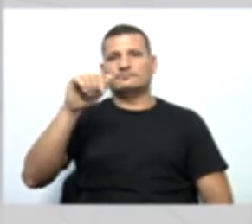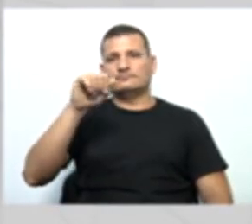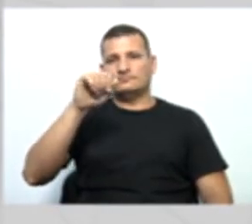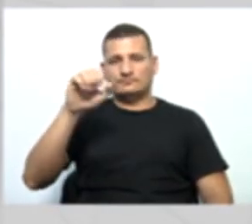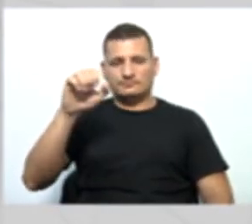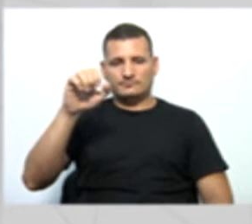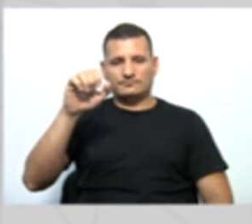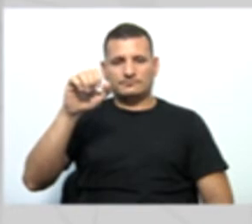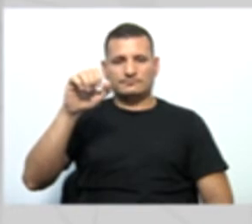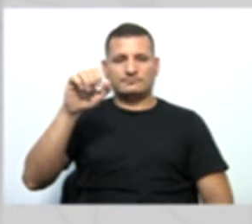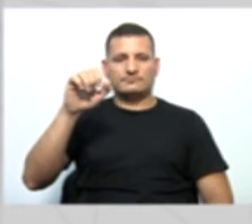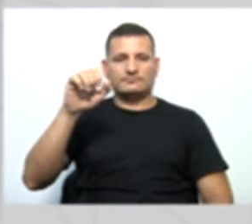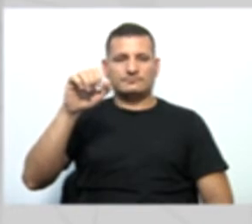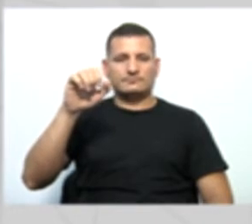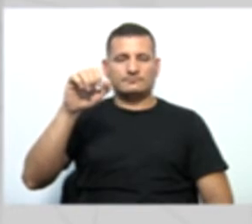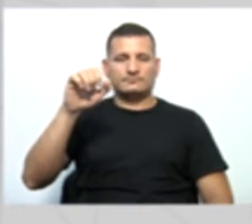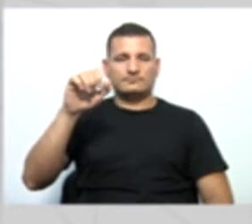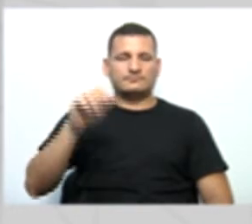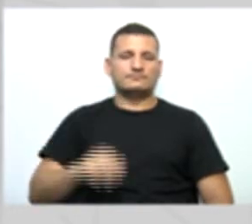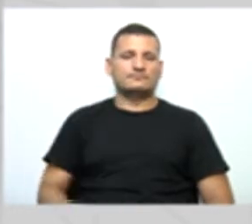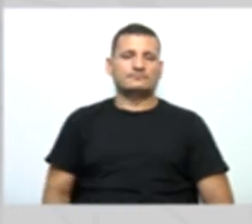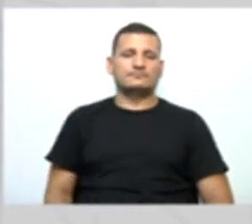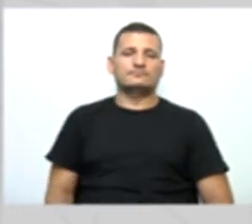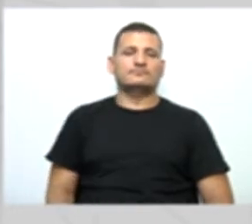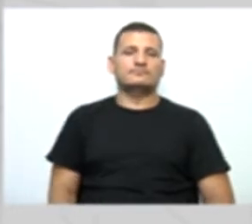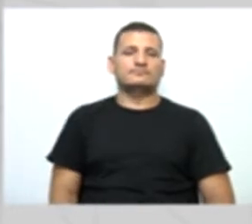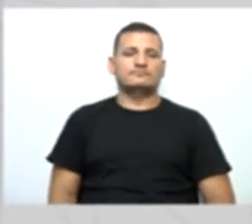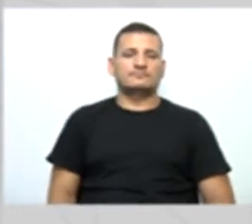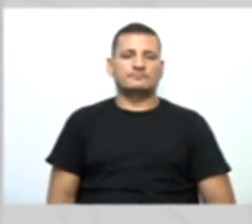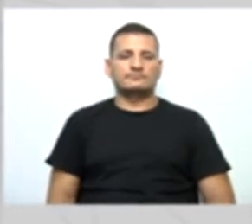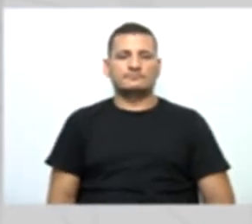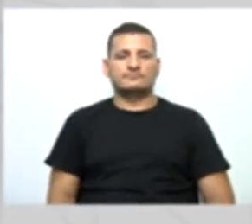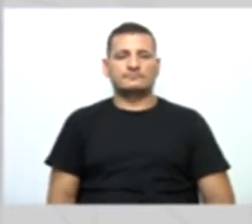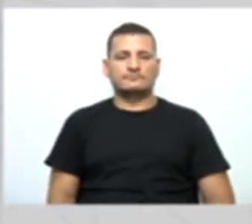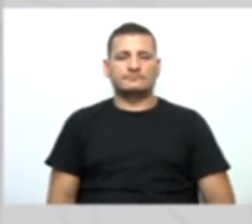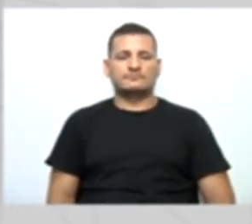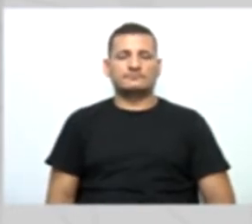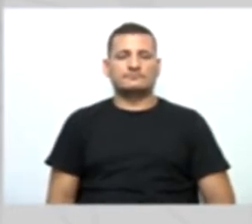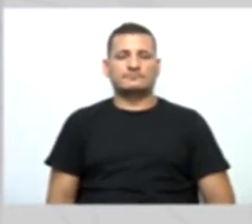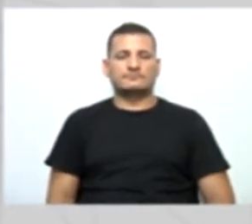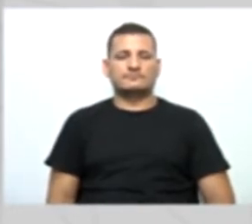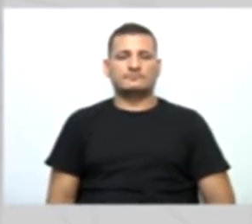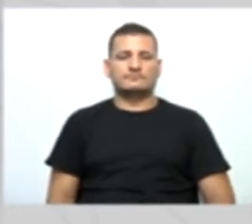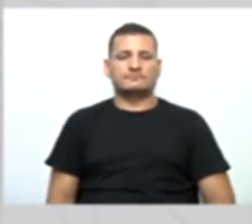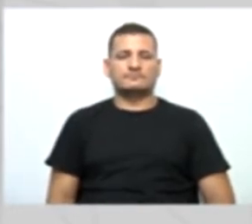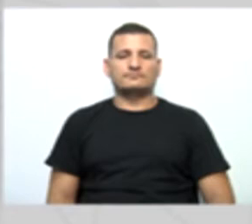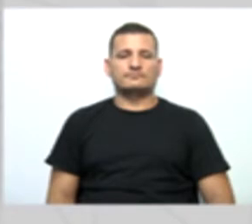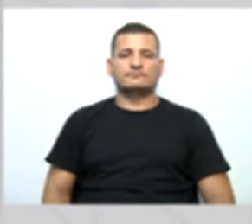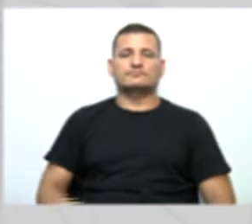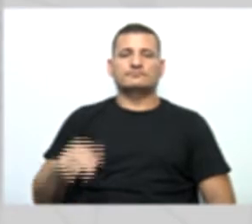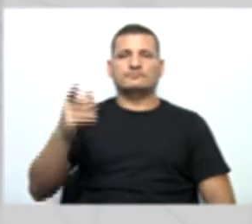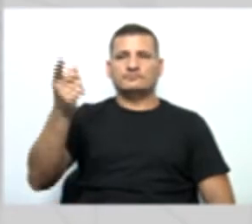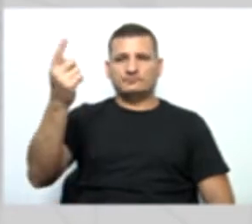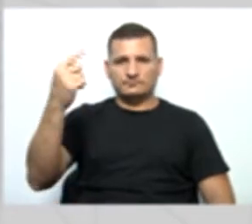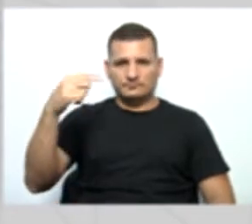que você vai criar. Na divisão do meio, você vai criar os atributos,